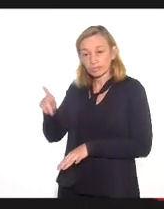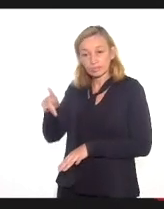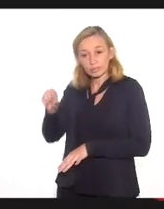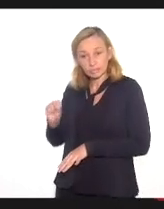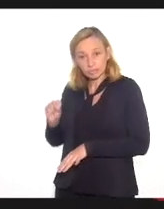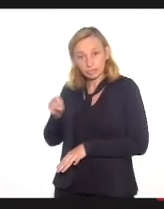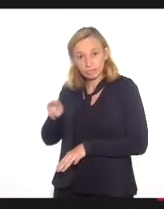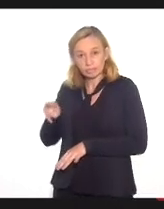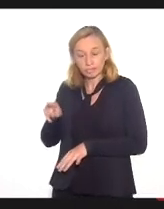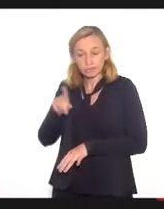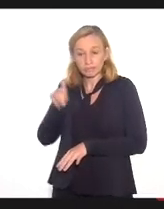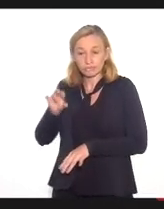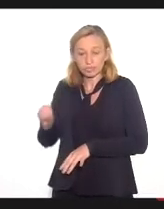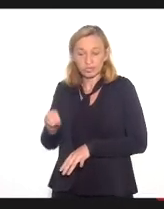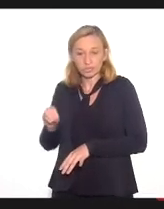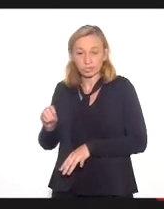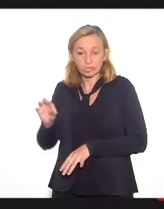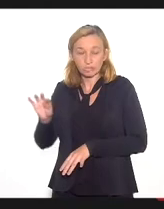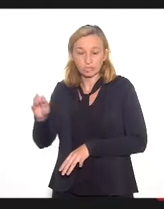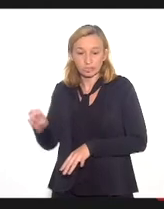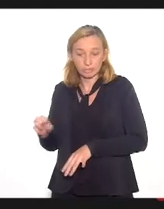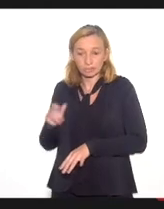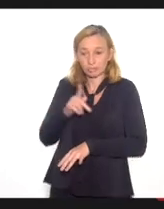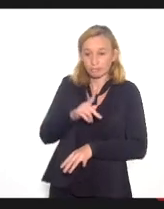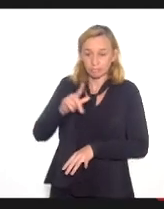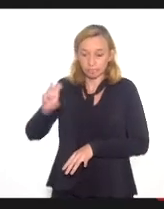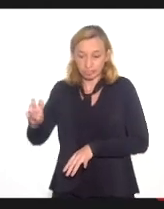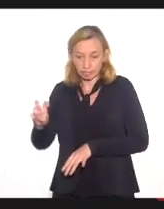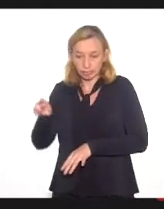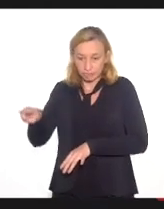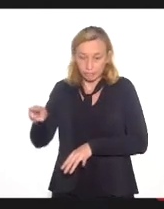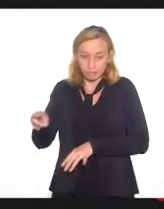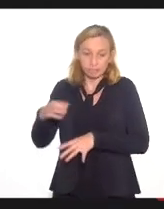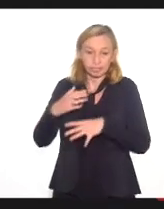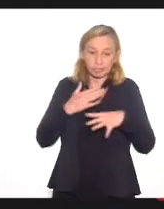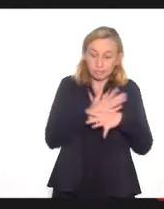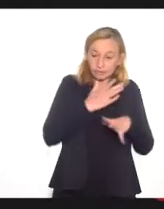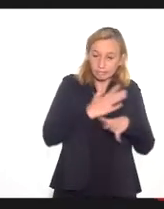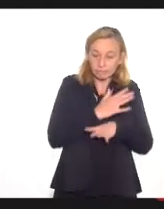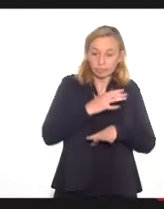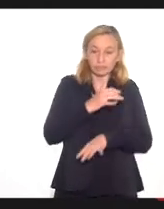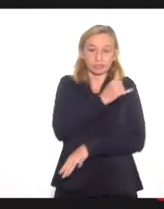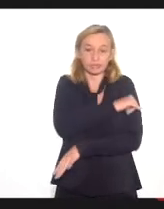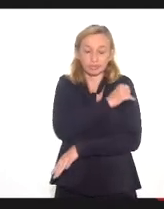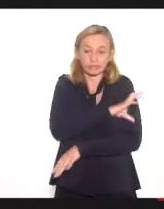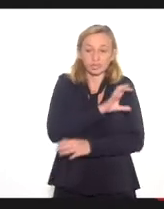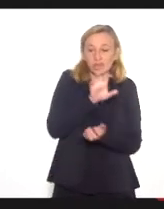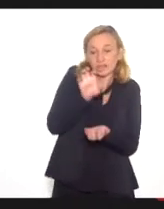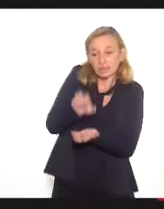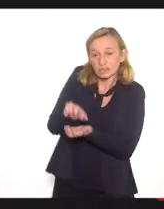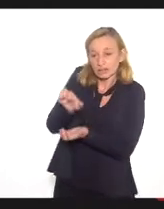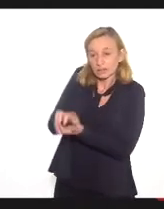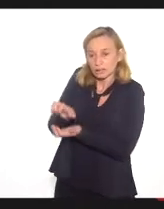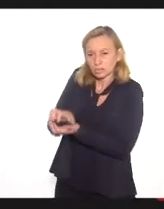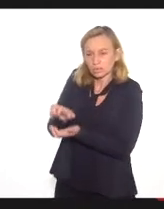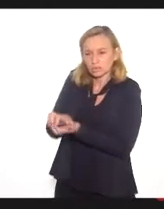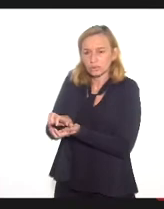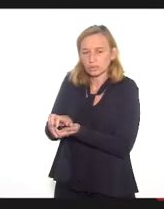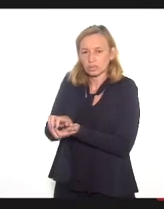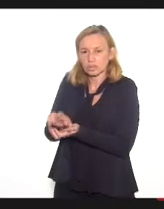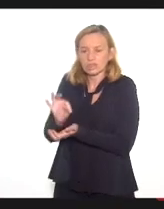zona oeste ali na P5 área de planejamento 5 da cidade do Rio de Janeiro Santa Cruz Campo Grande Bangu Realengo